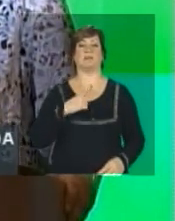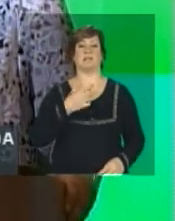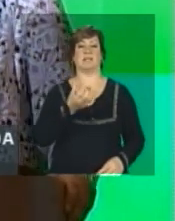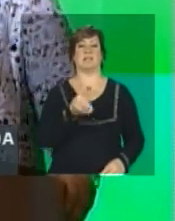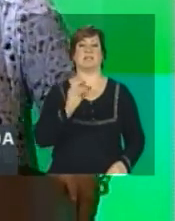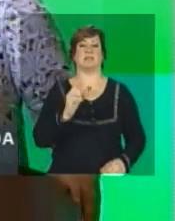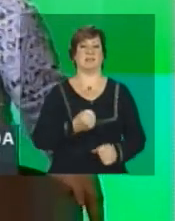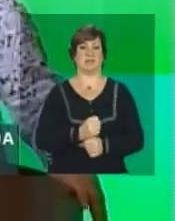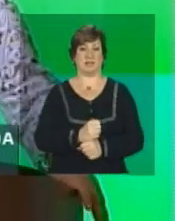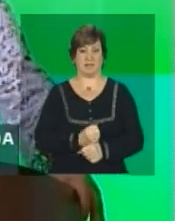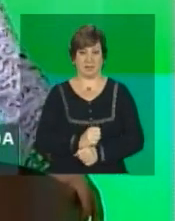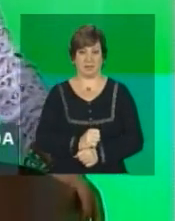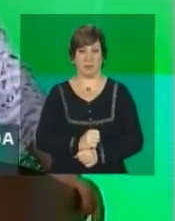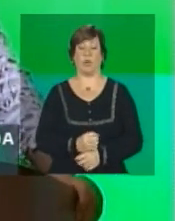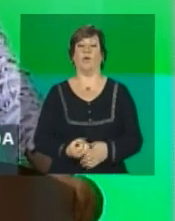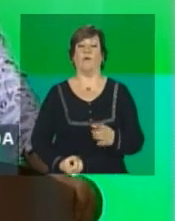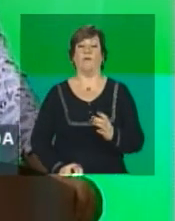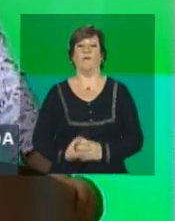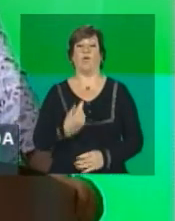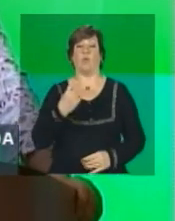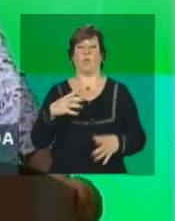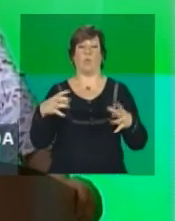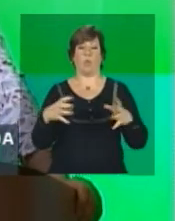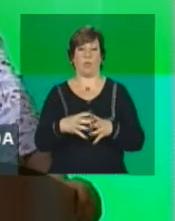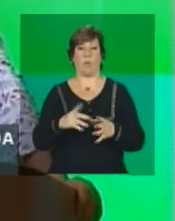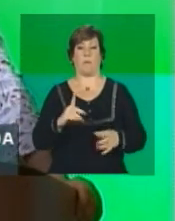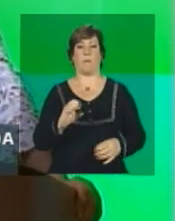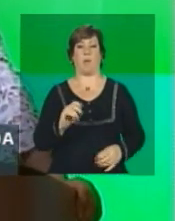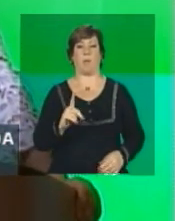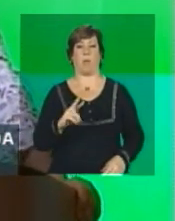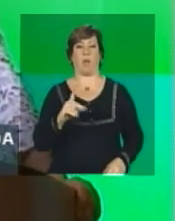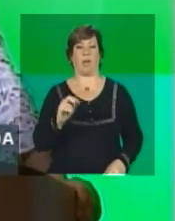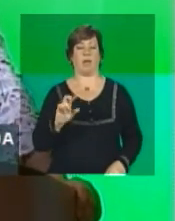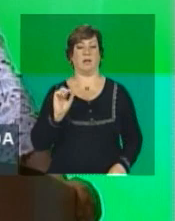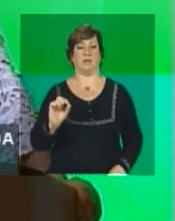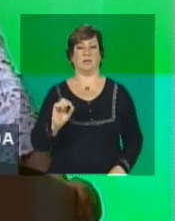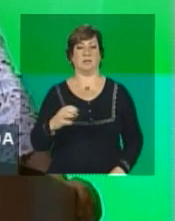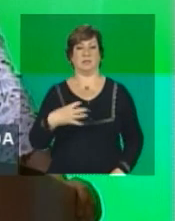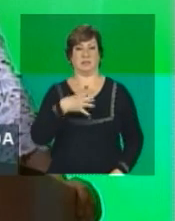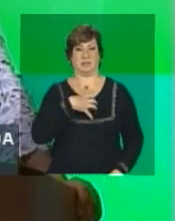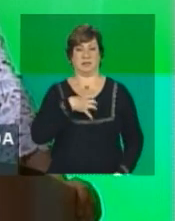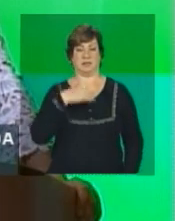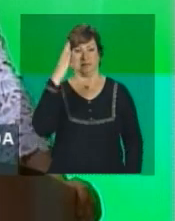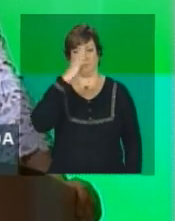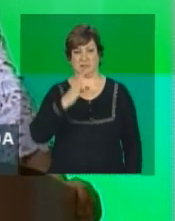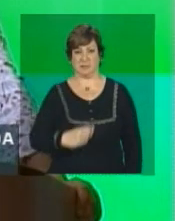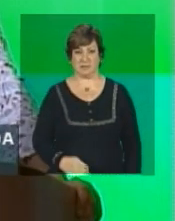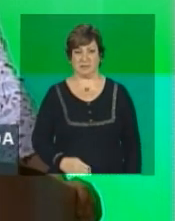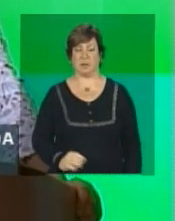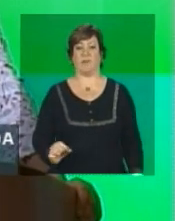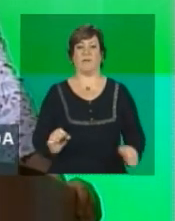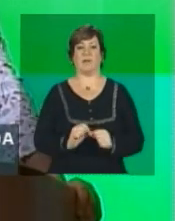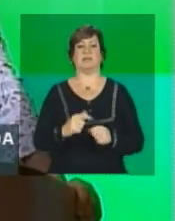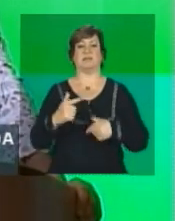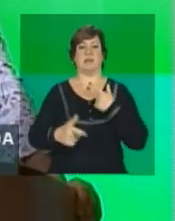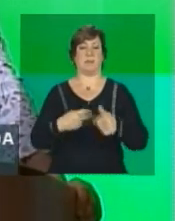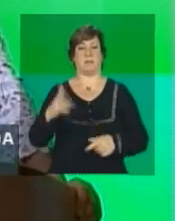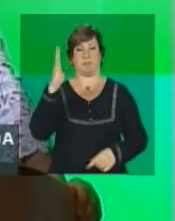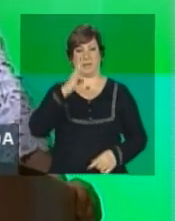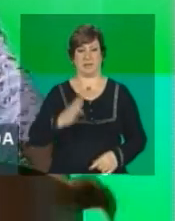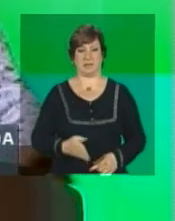6 décadas, fruto de um movimento popular, de um movimento cívico nacional que mobilizou o nosso